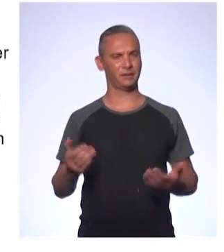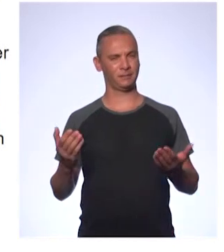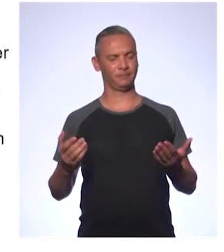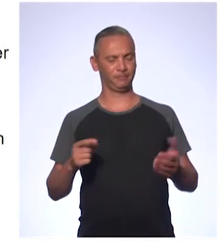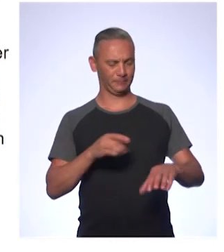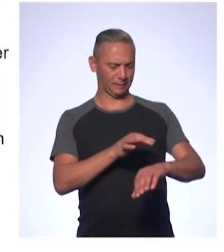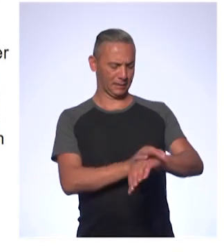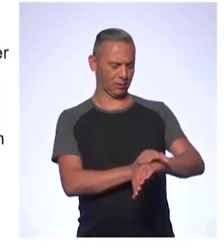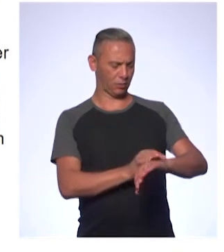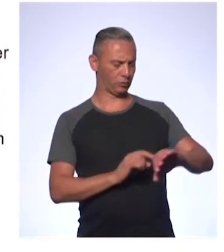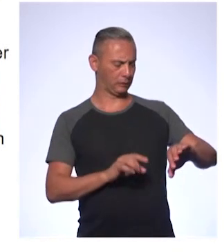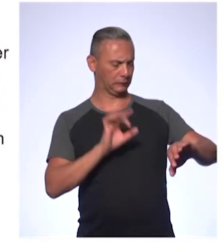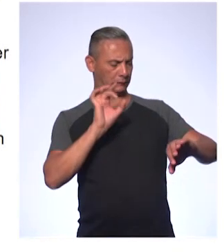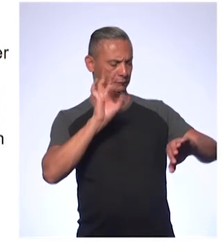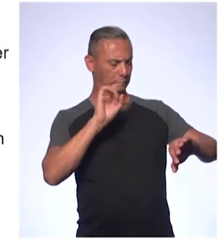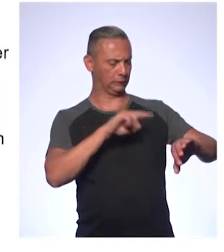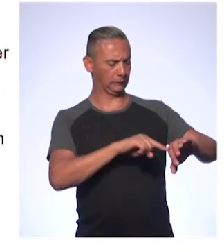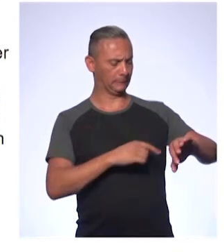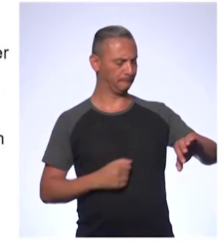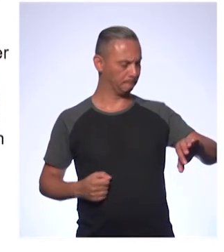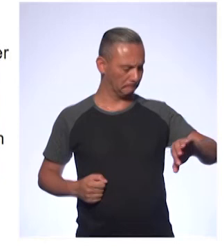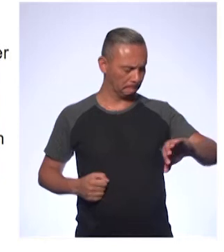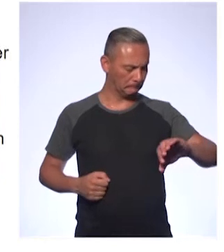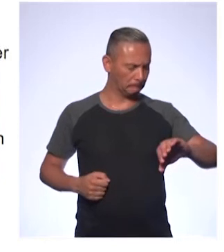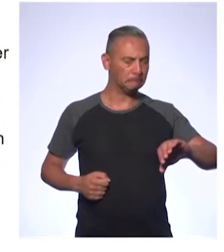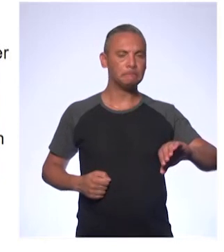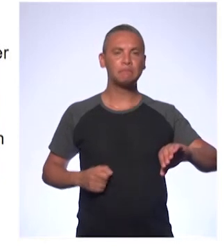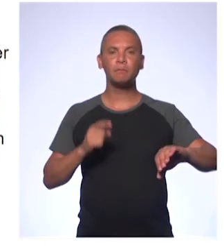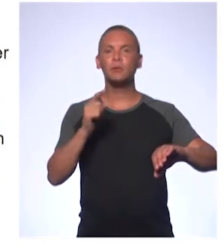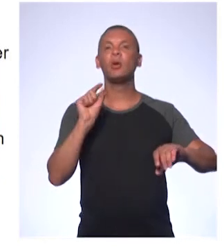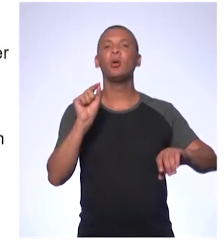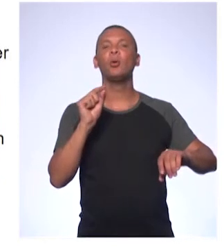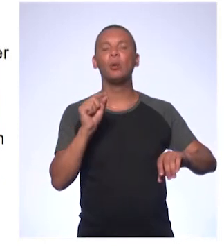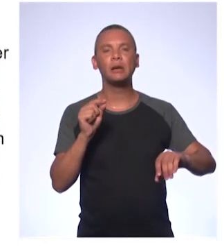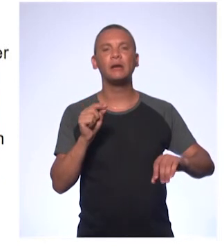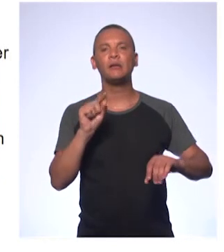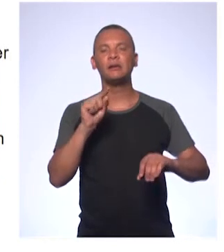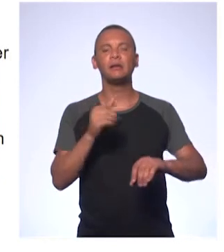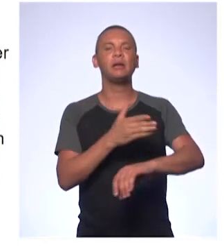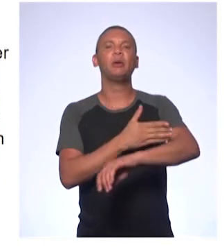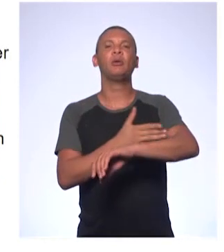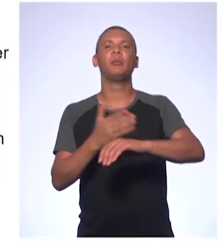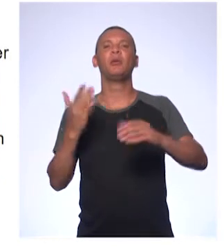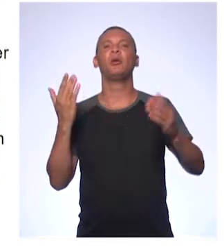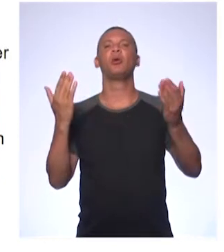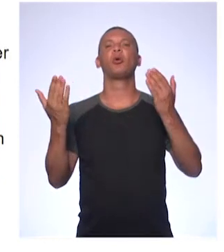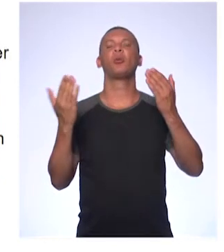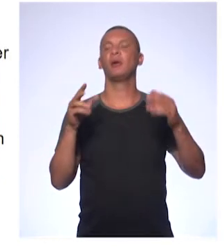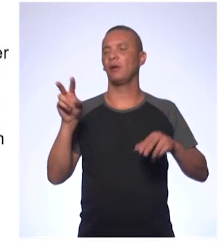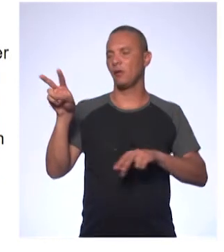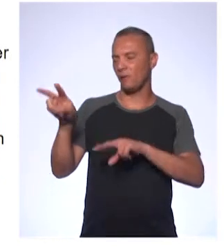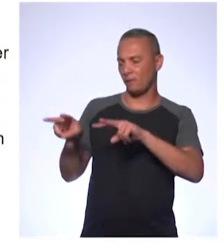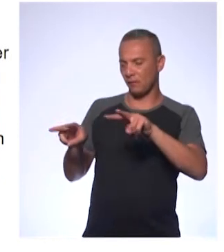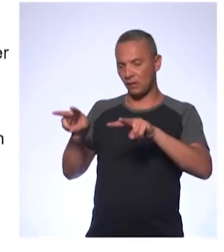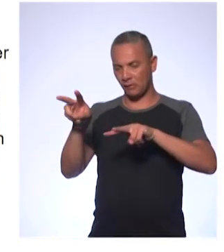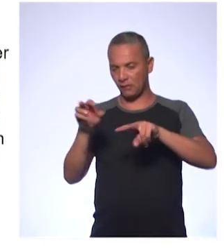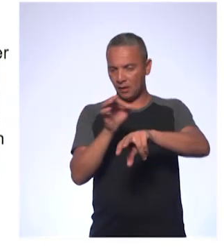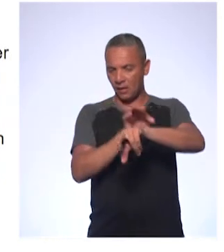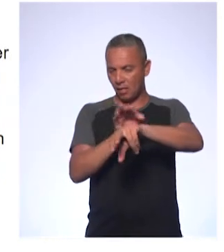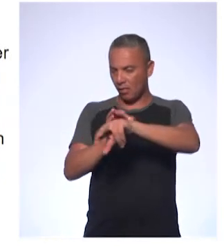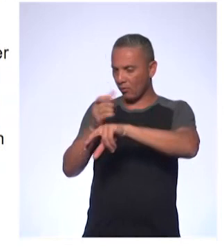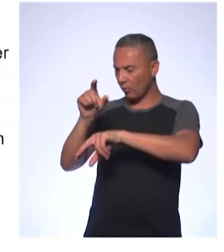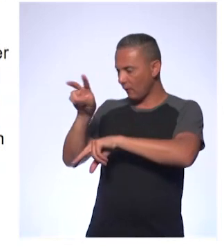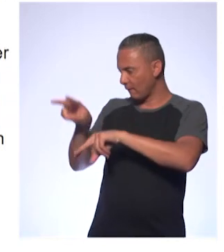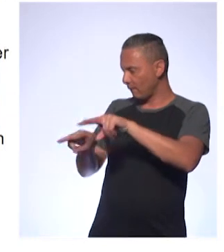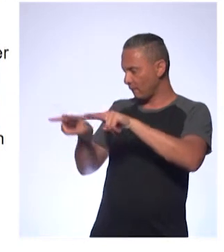tem um relógio, mas ao mesmo tempo que você tem aquele relógio, você criou aquele costume de estar sempre observando também os relógios